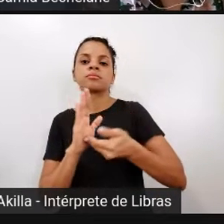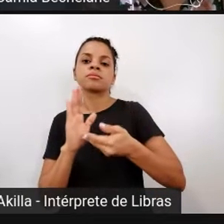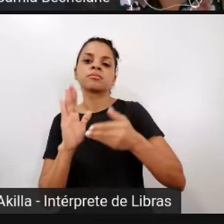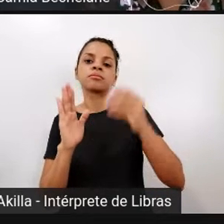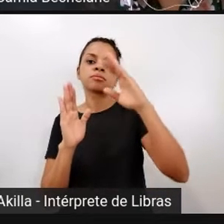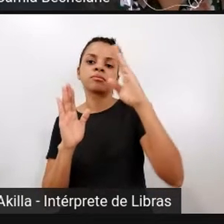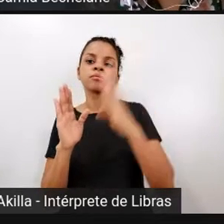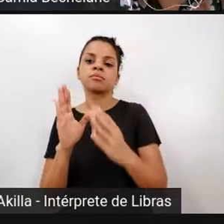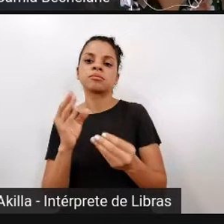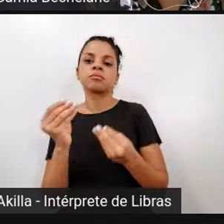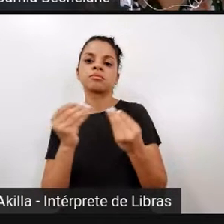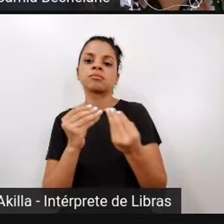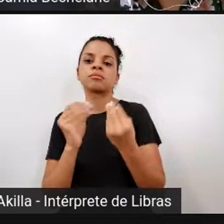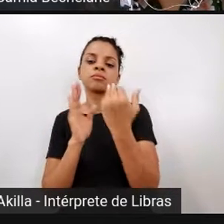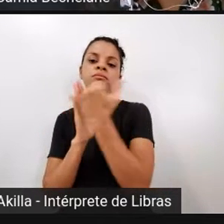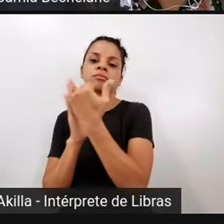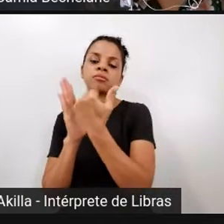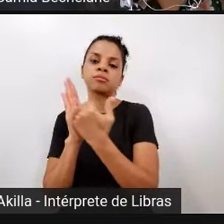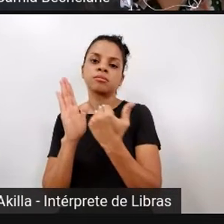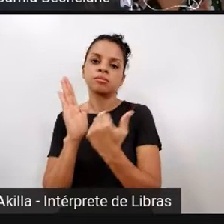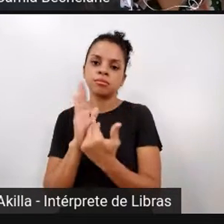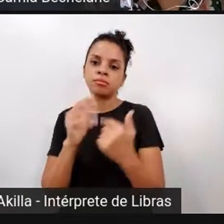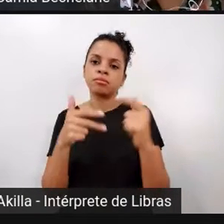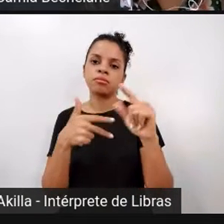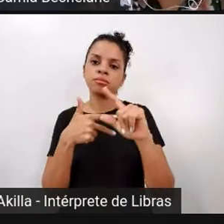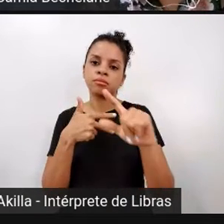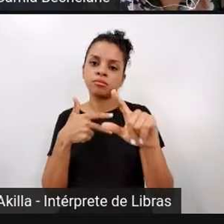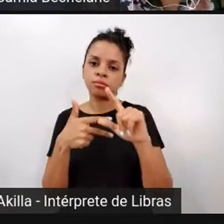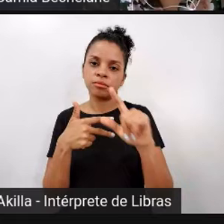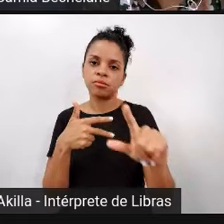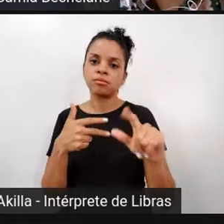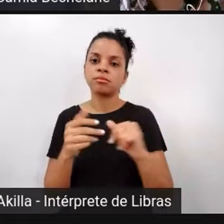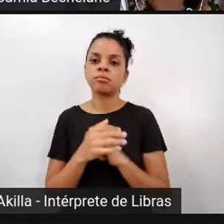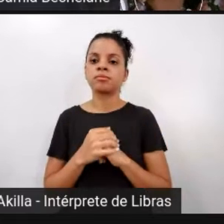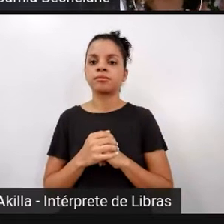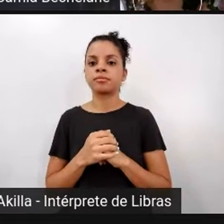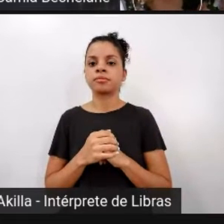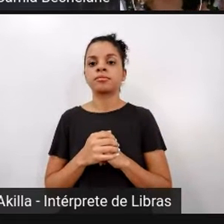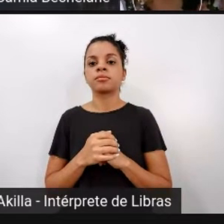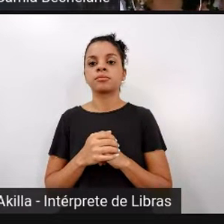legislativa. E aqui eu destaco três